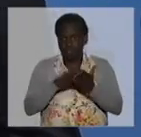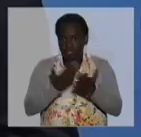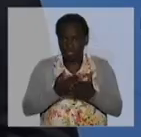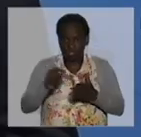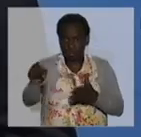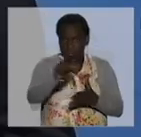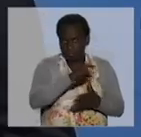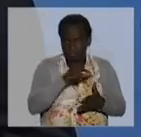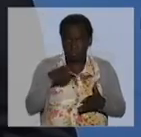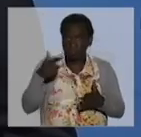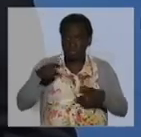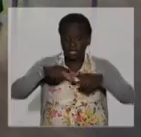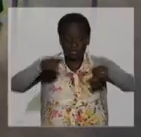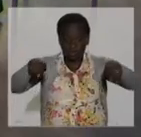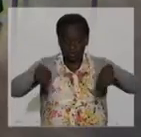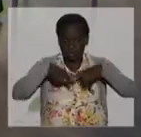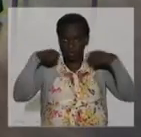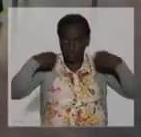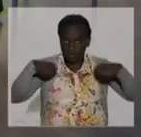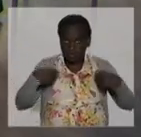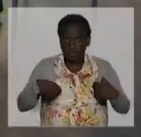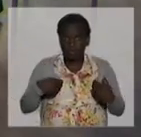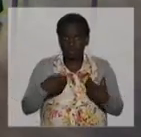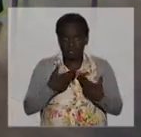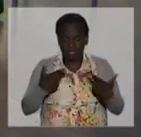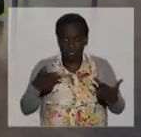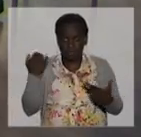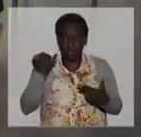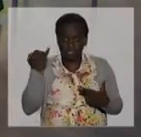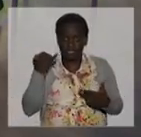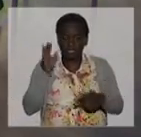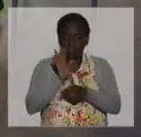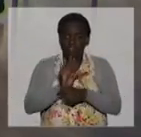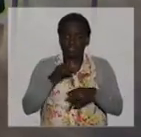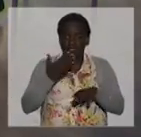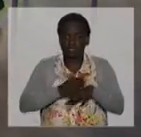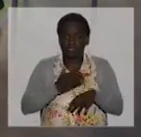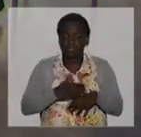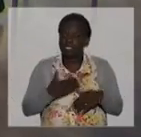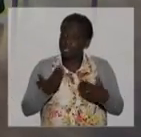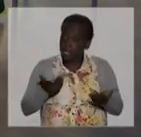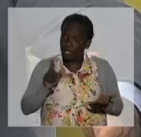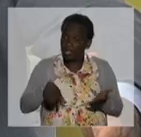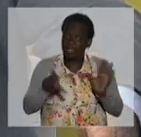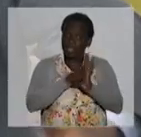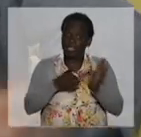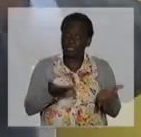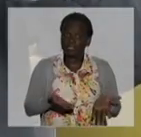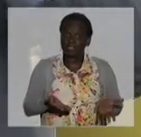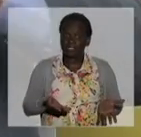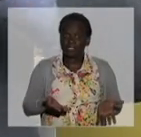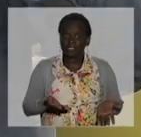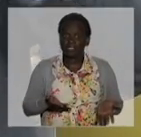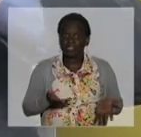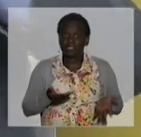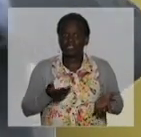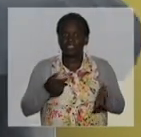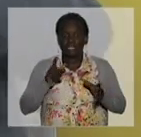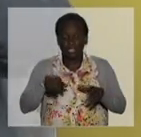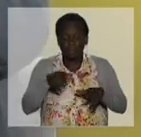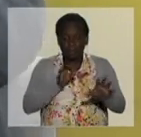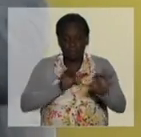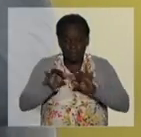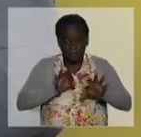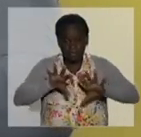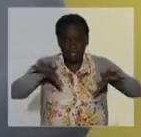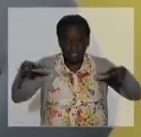escolas que não tivessem quadra e aparelhos necessários para essa prática, deputado? Mas essa é a lei. Esse o programa de